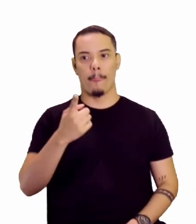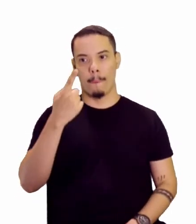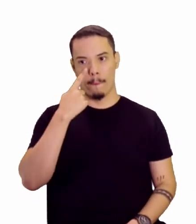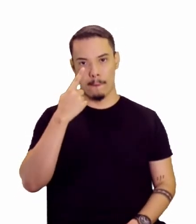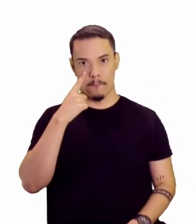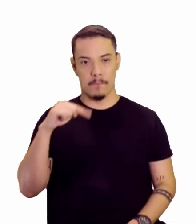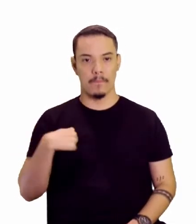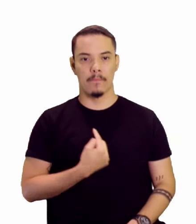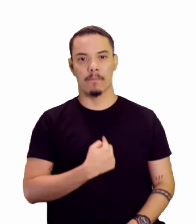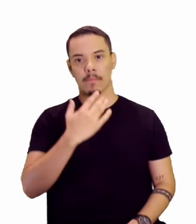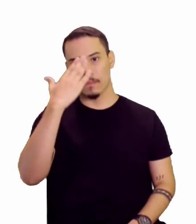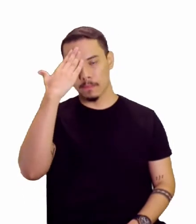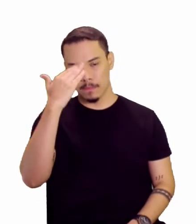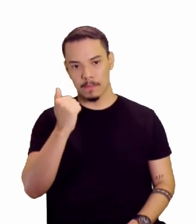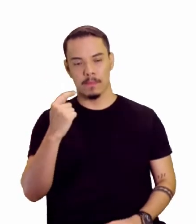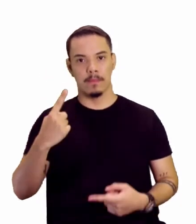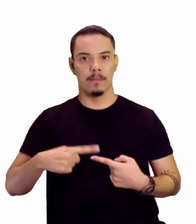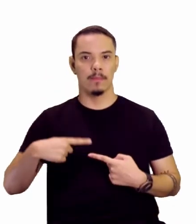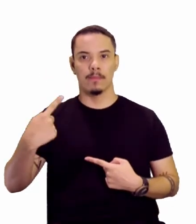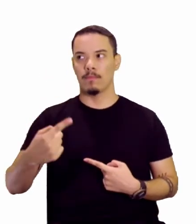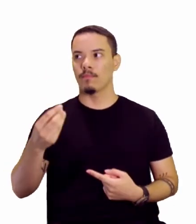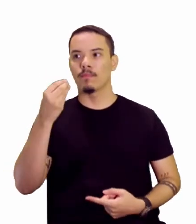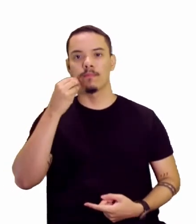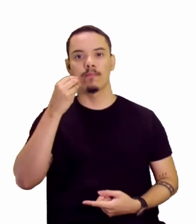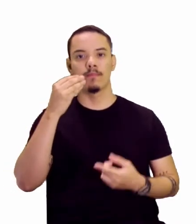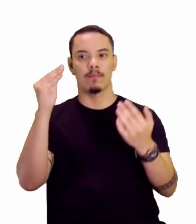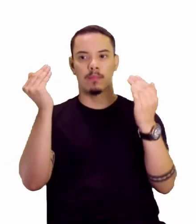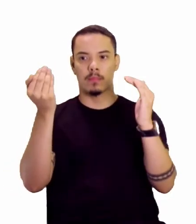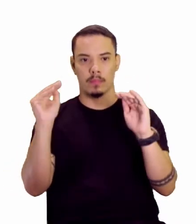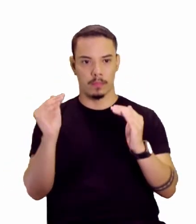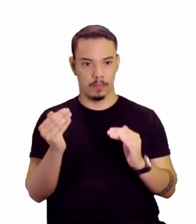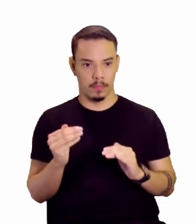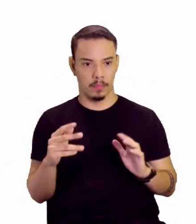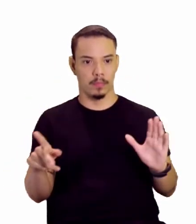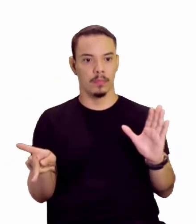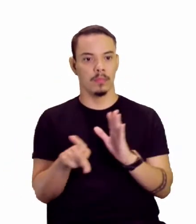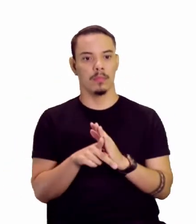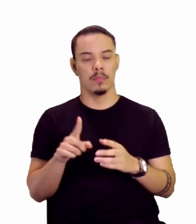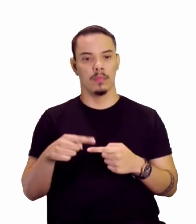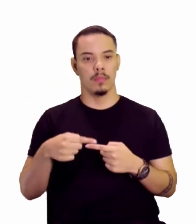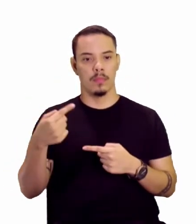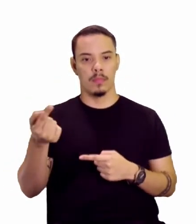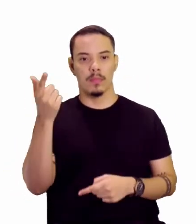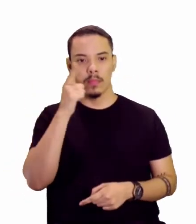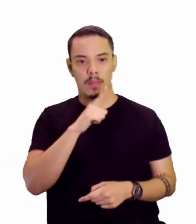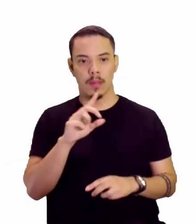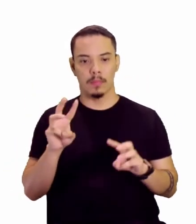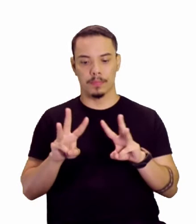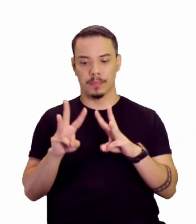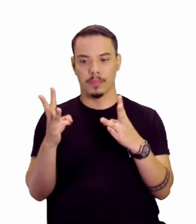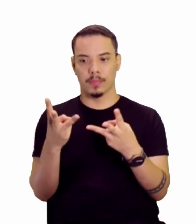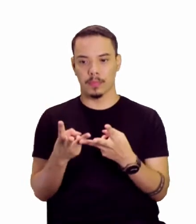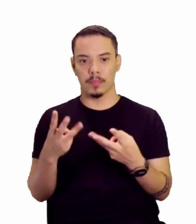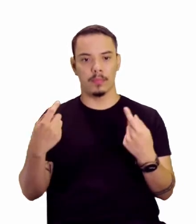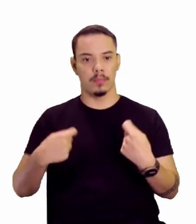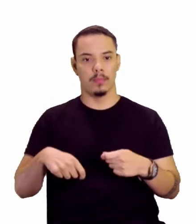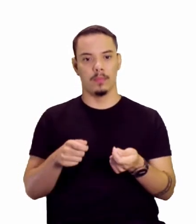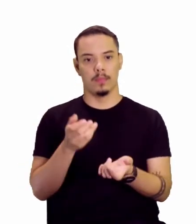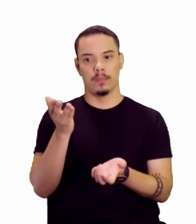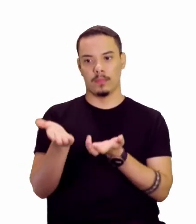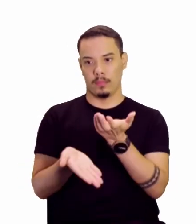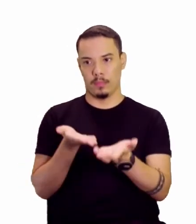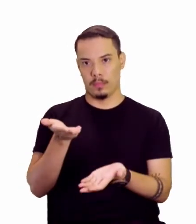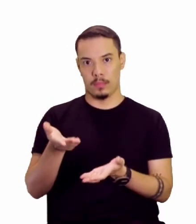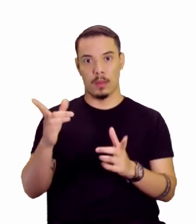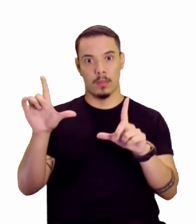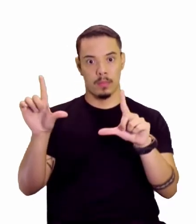das alternativas para depois analisar. E aqui, para que haja conservação da massa, a área da seção tem